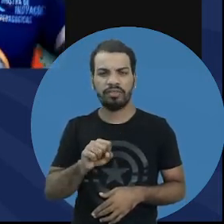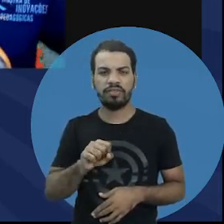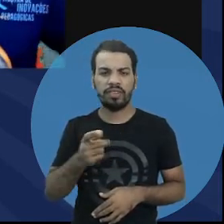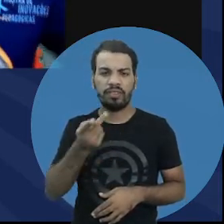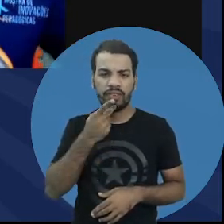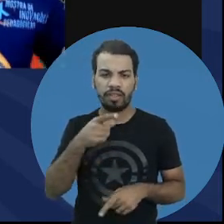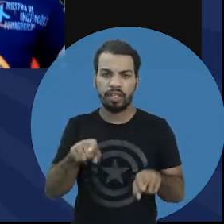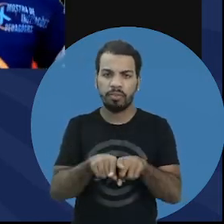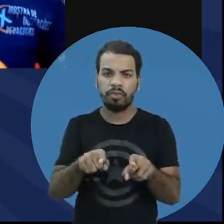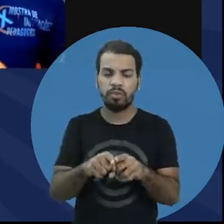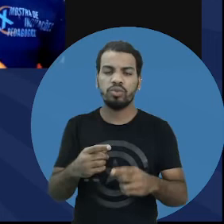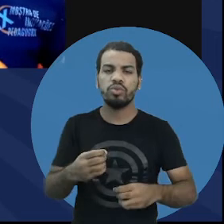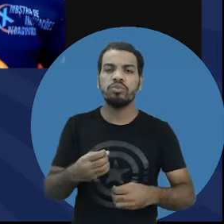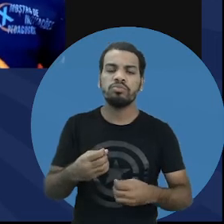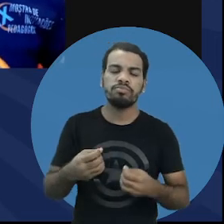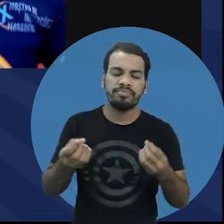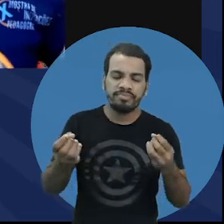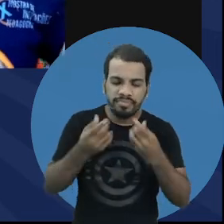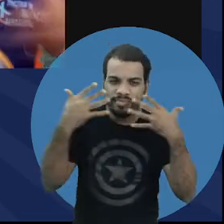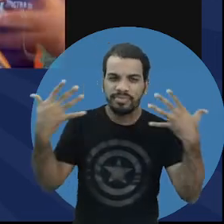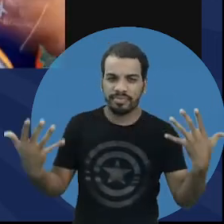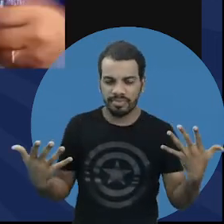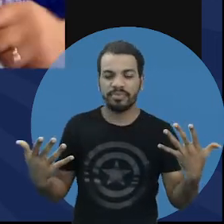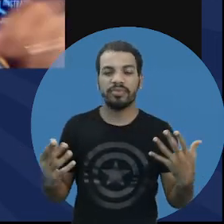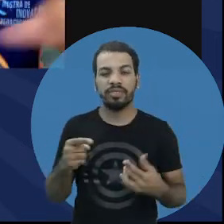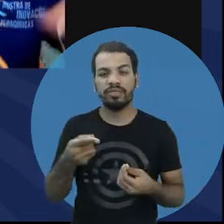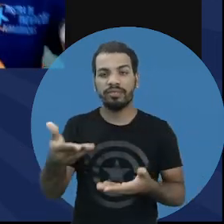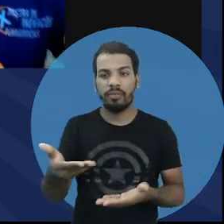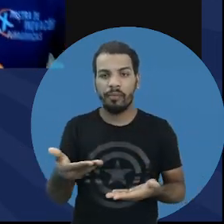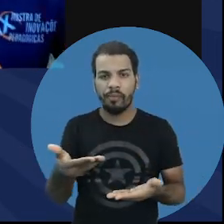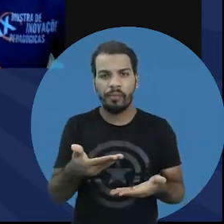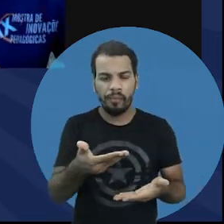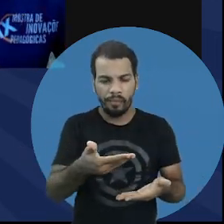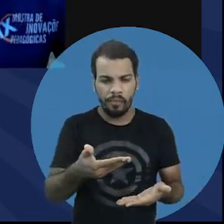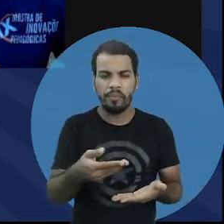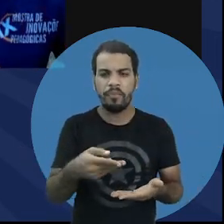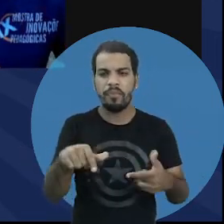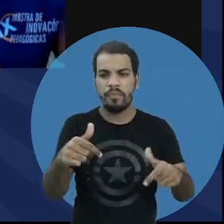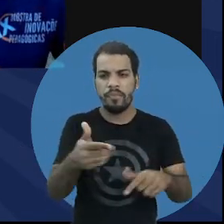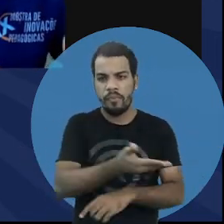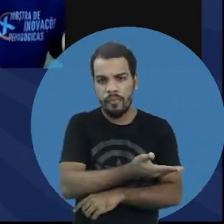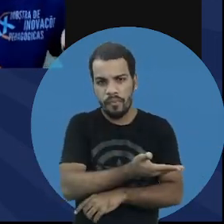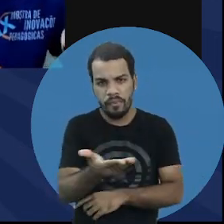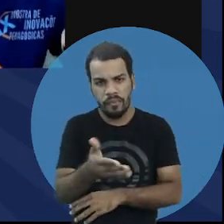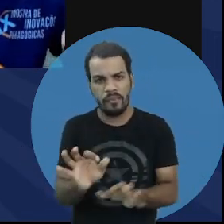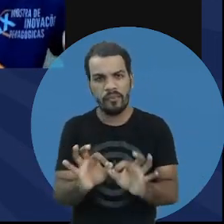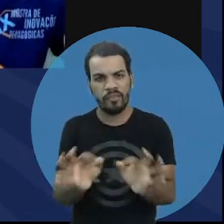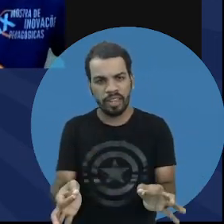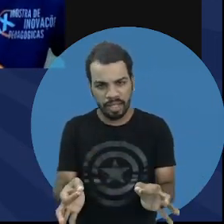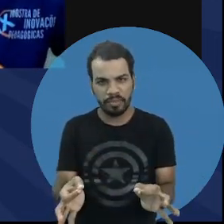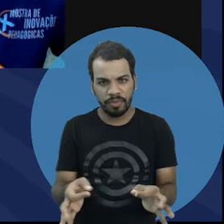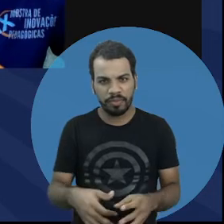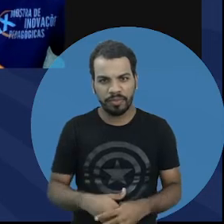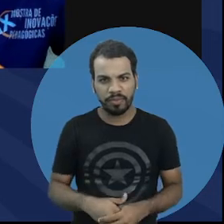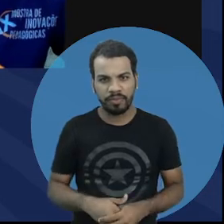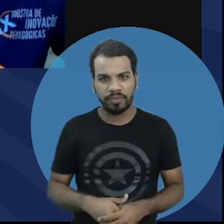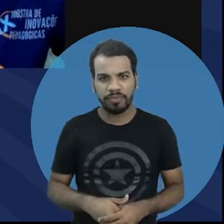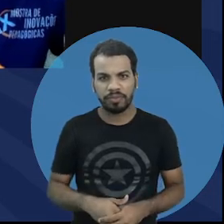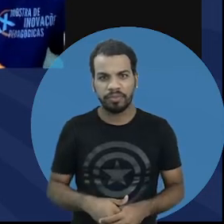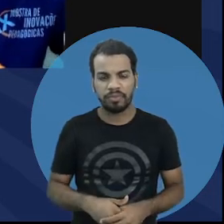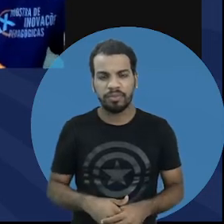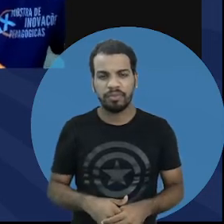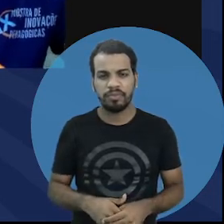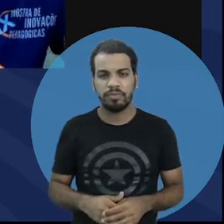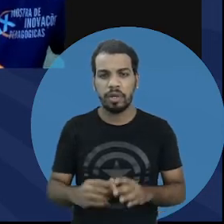o encantamento, né? E vocês trazem isso no trabalho de vocês de uma maneira muito simples, né? E eu diria que a